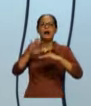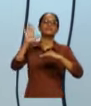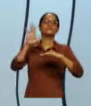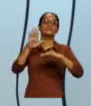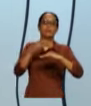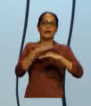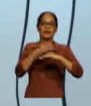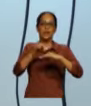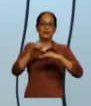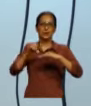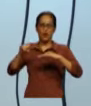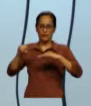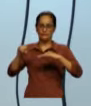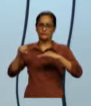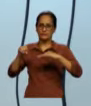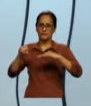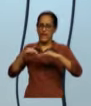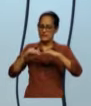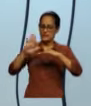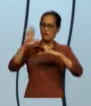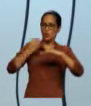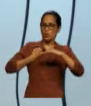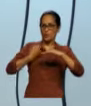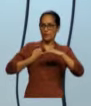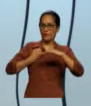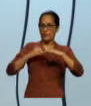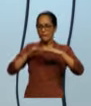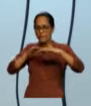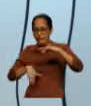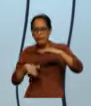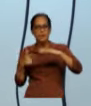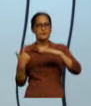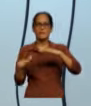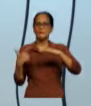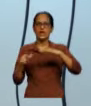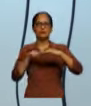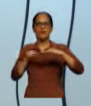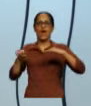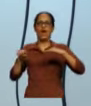somente depois que passar os